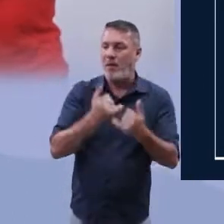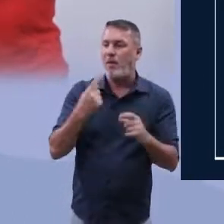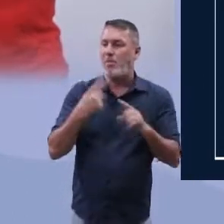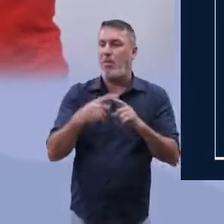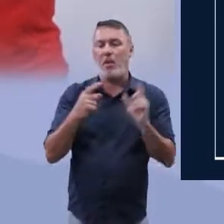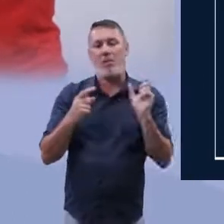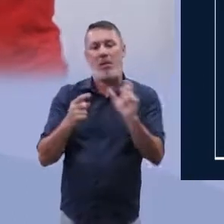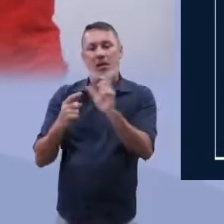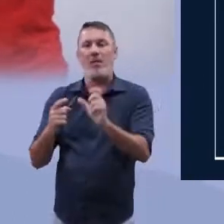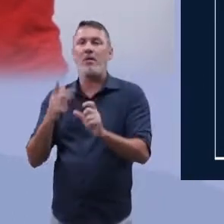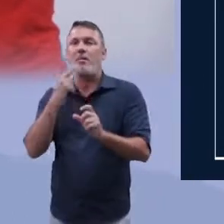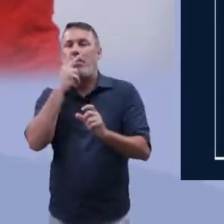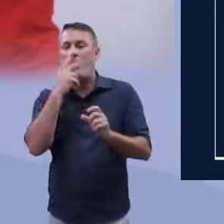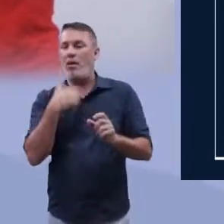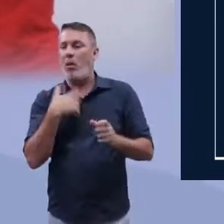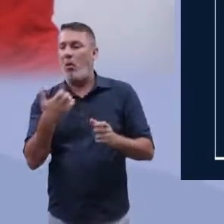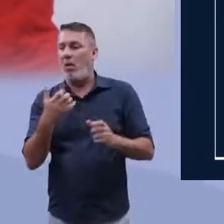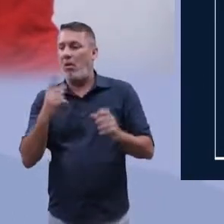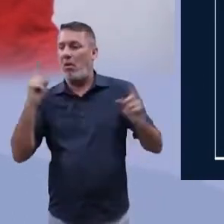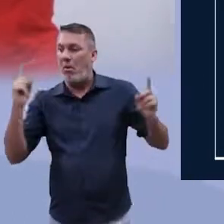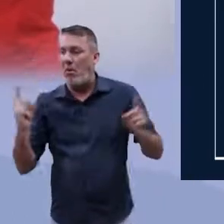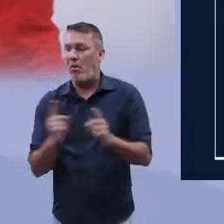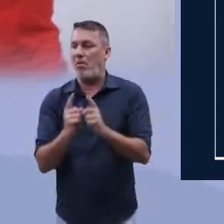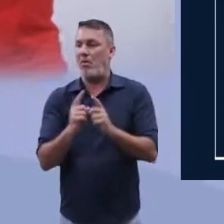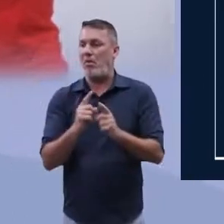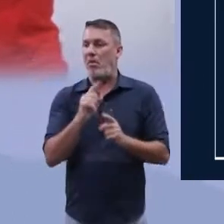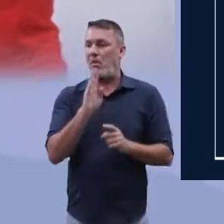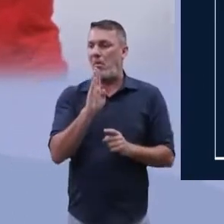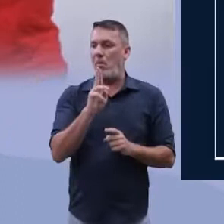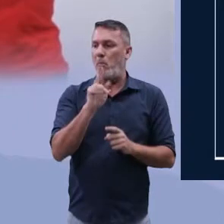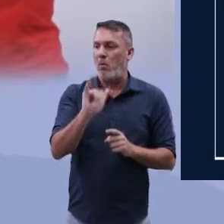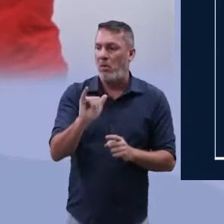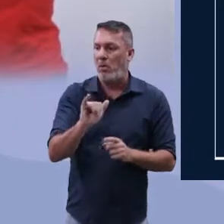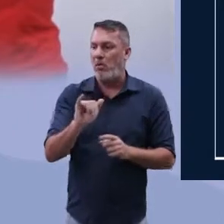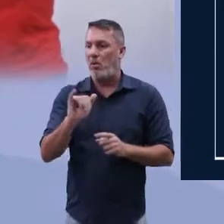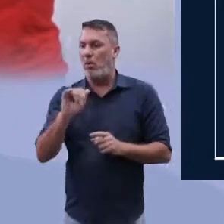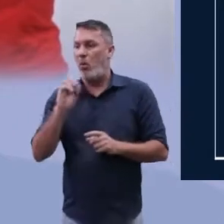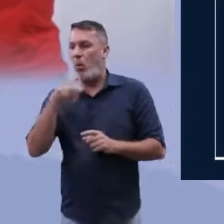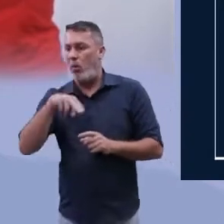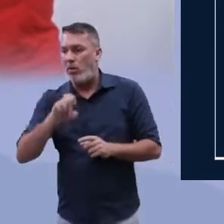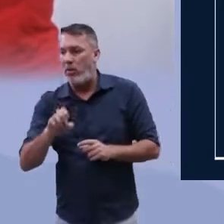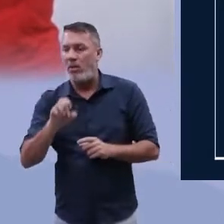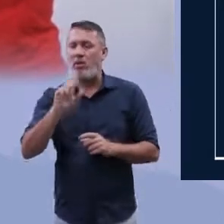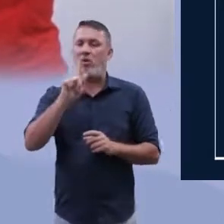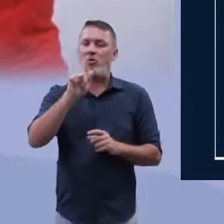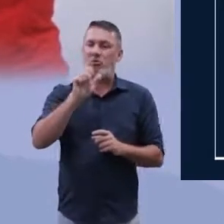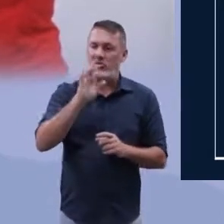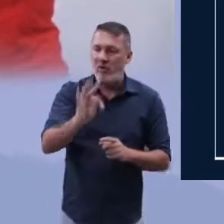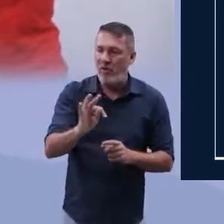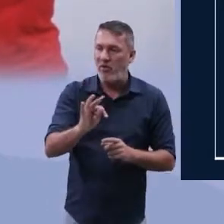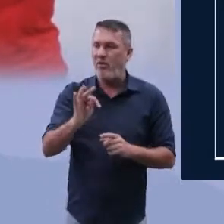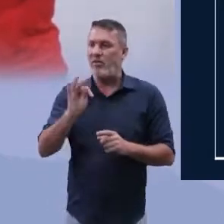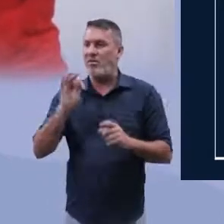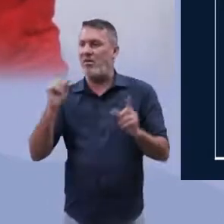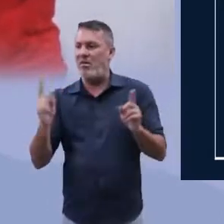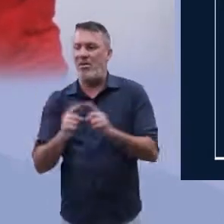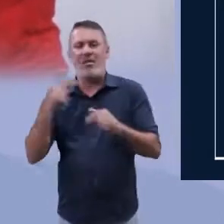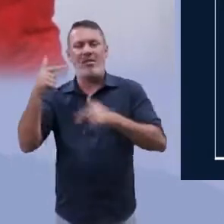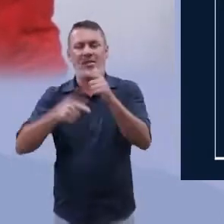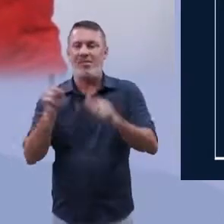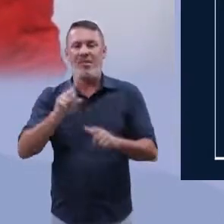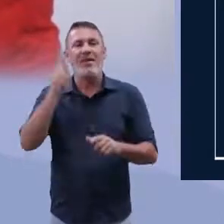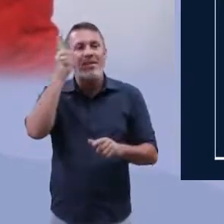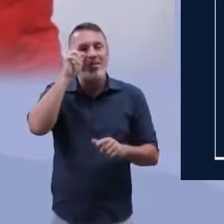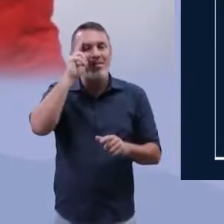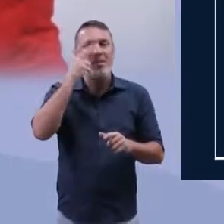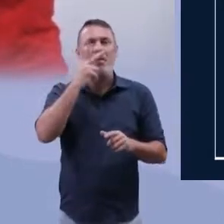que falar bog-off, ao invés de falar B-O-G-O-F, então parece que você está xingando alguém, falando para sair.